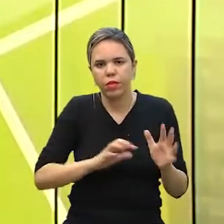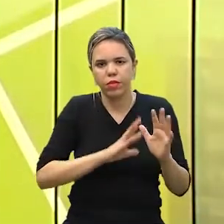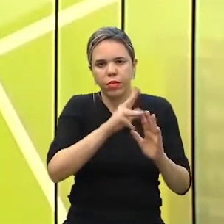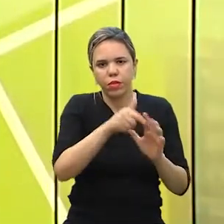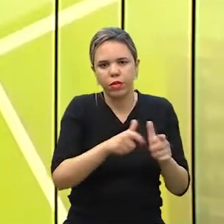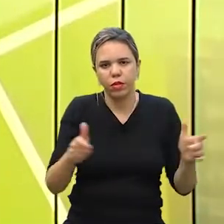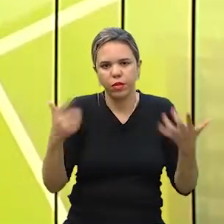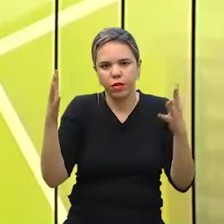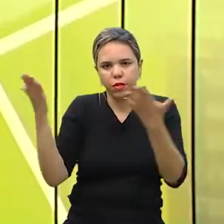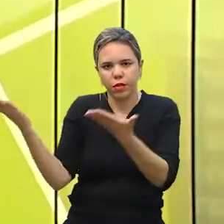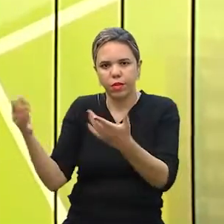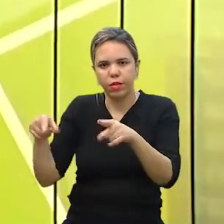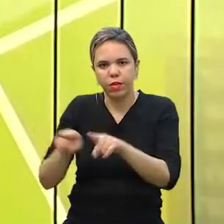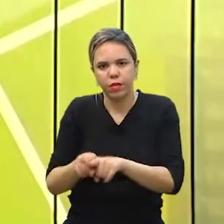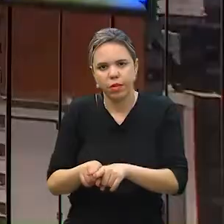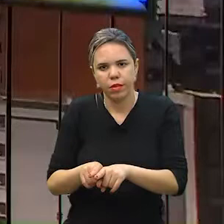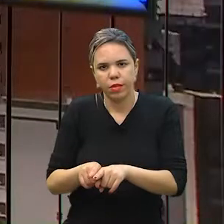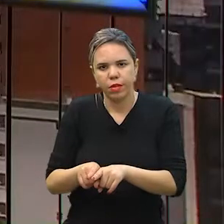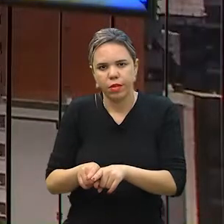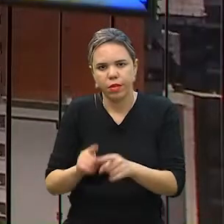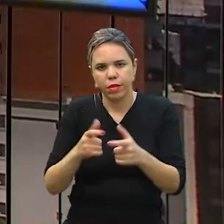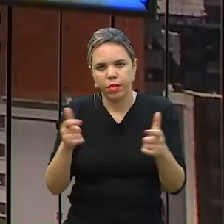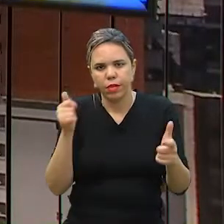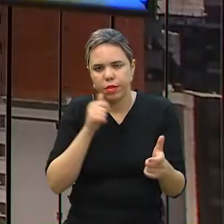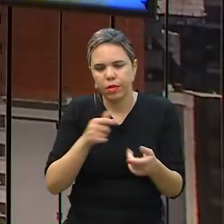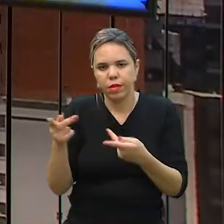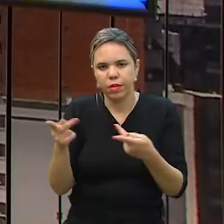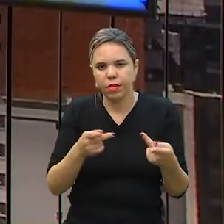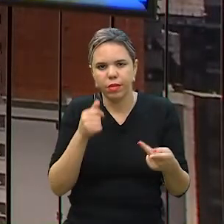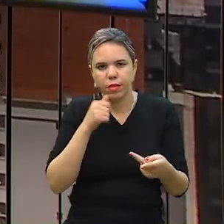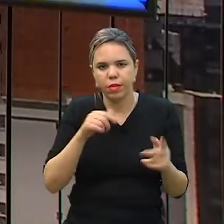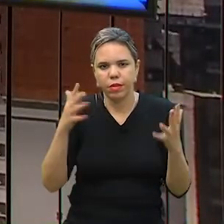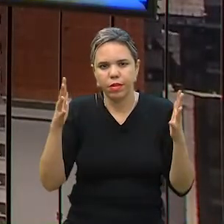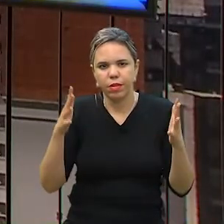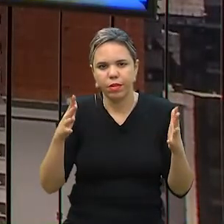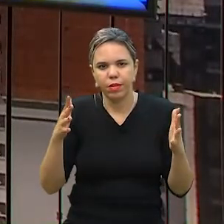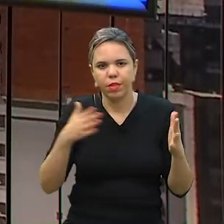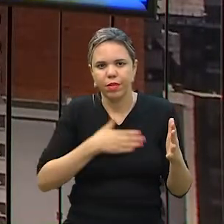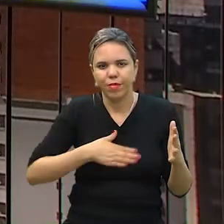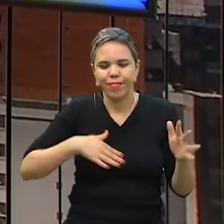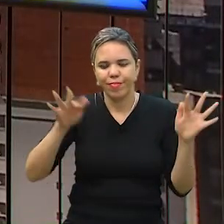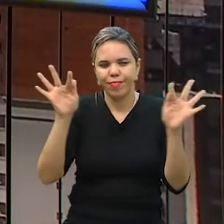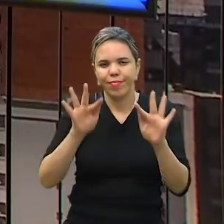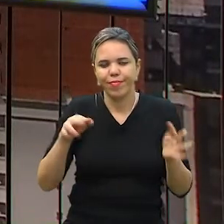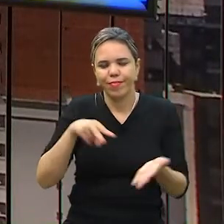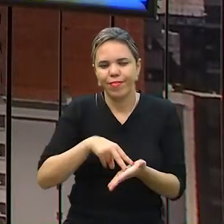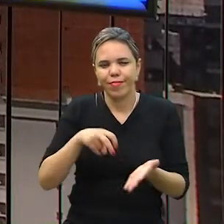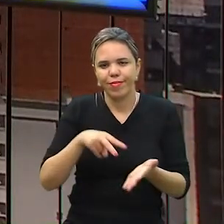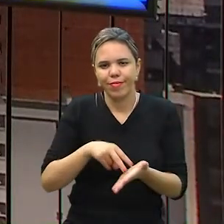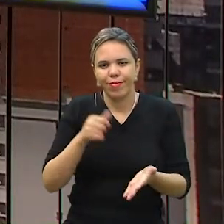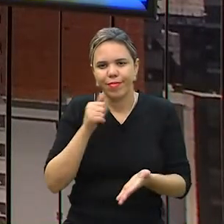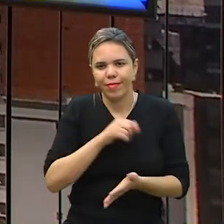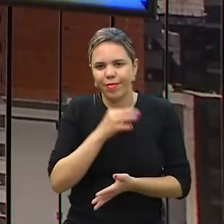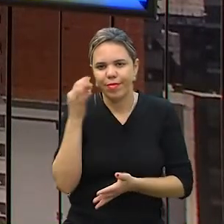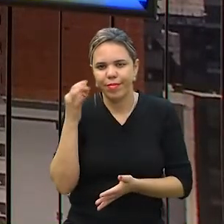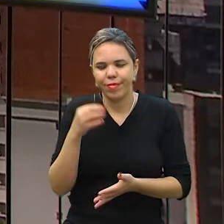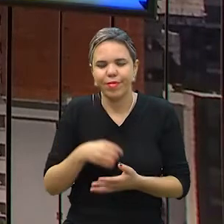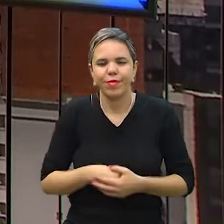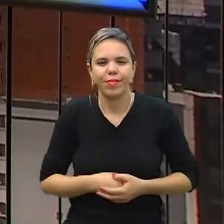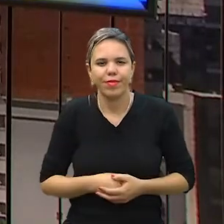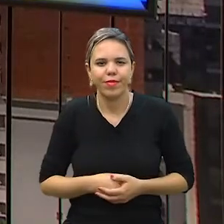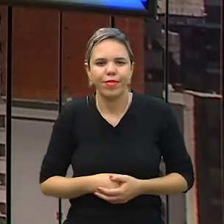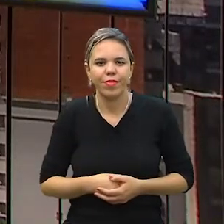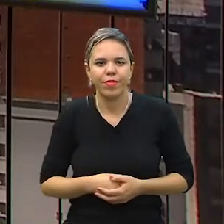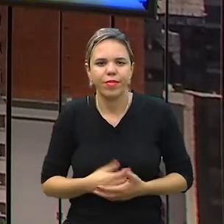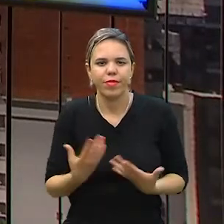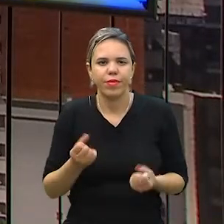Ambiental. Quero te parabenizar, viu, Marina? Estou recebendo a maioria de convidadas mulheres aqui, o que me deixa muito feliz por ver mulheres na ciência. E acho que é